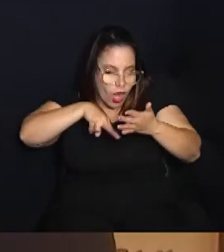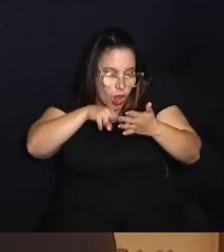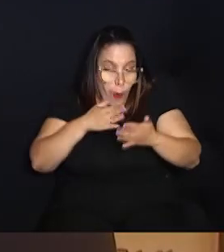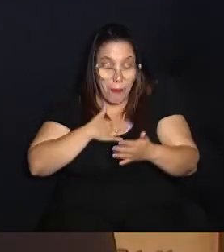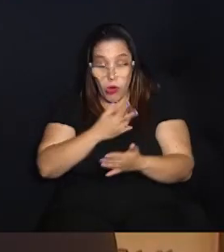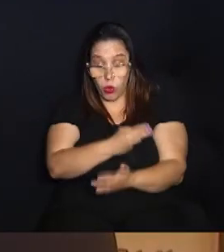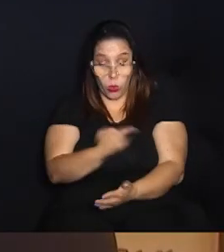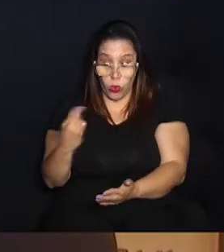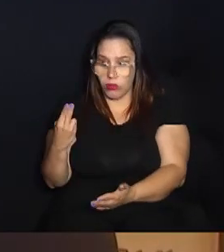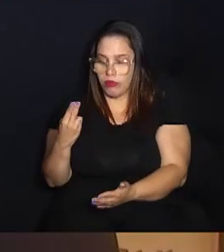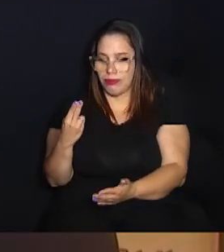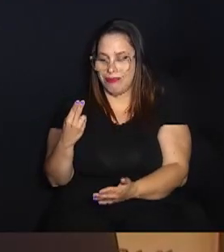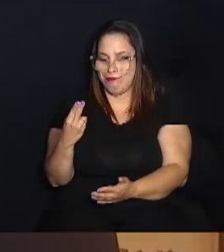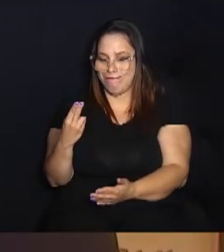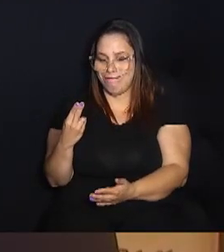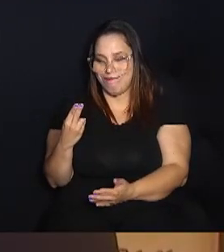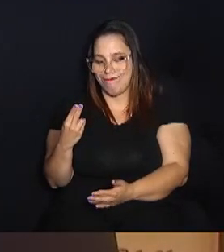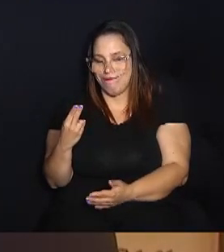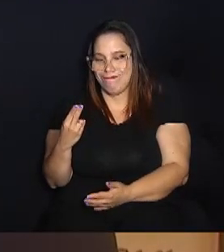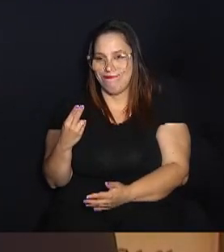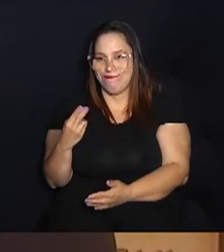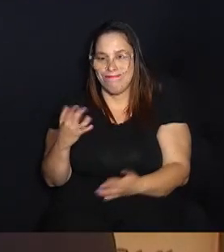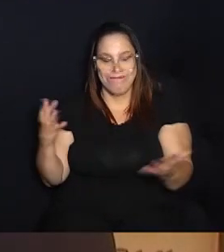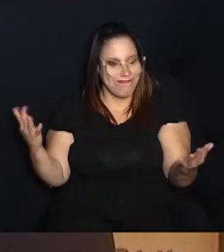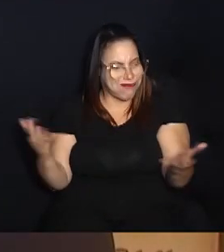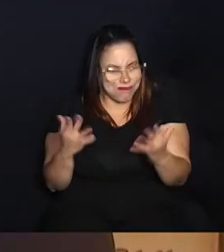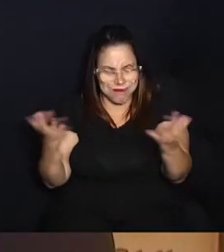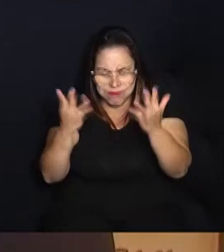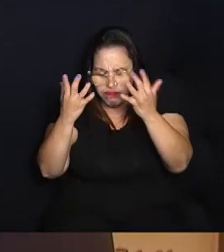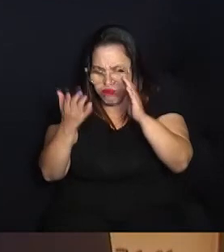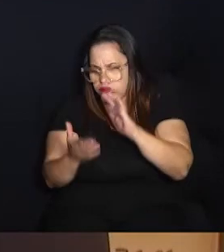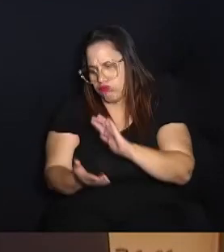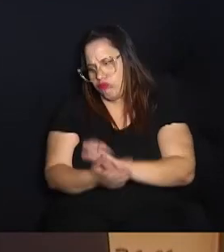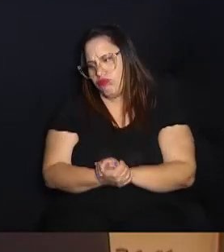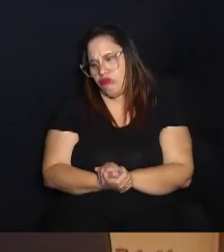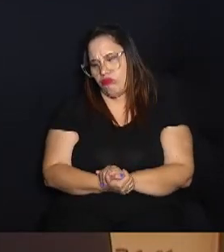nome. E houve também um incentivo